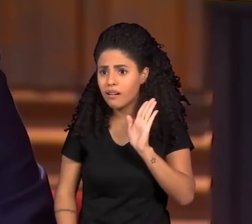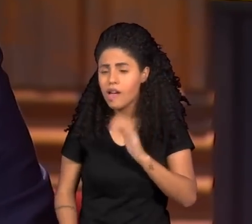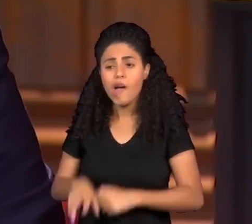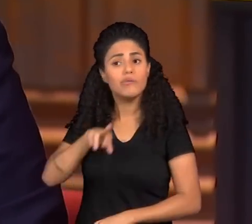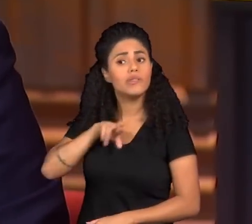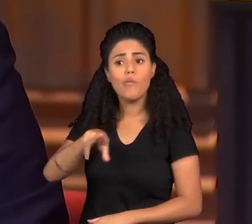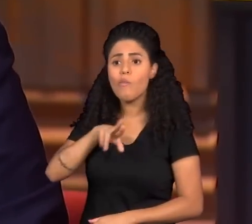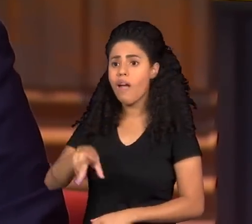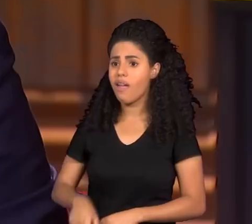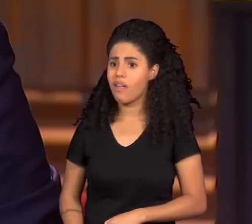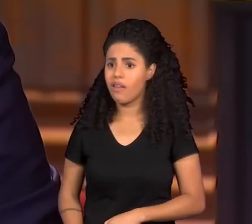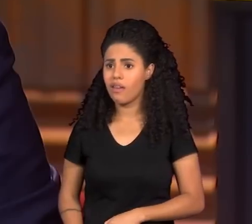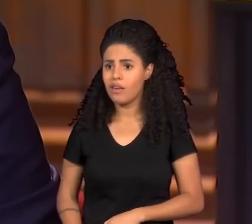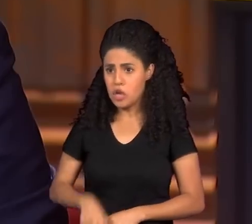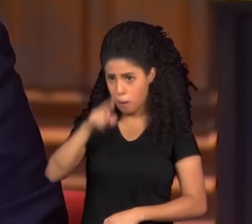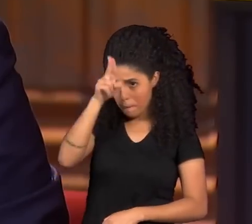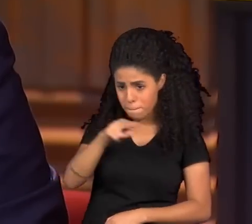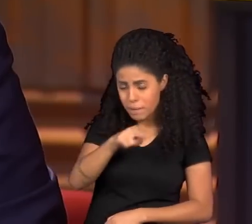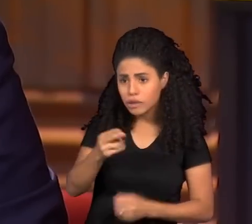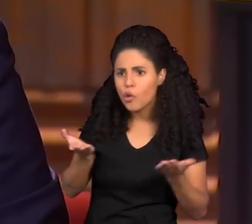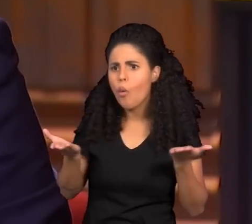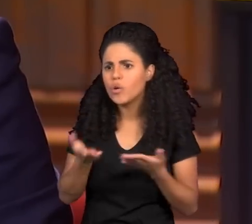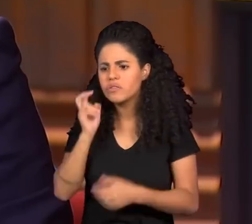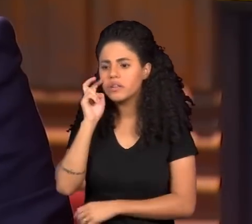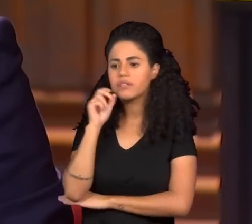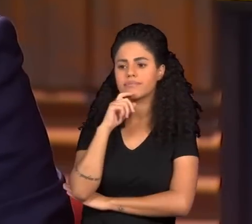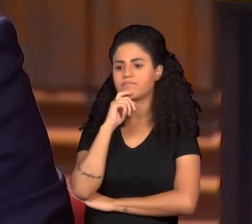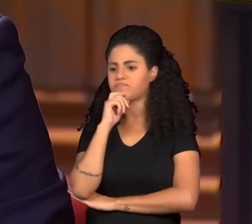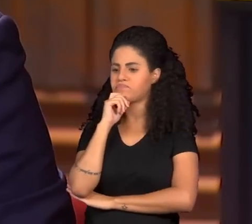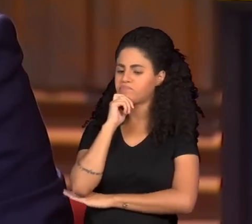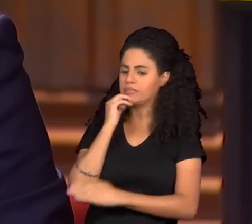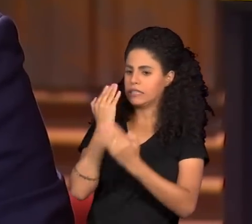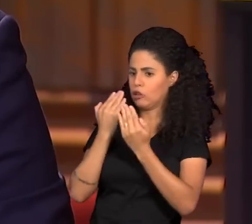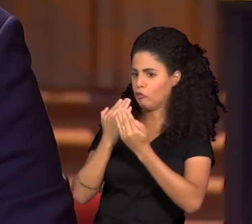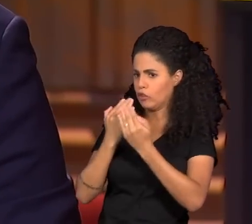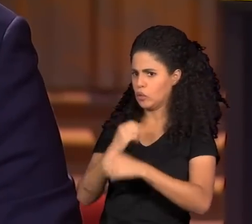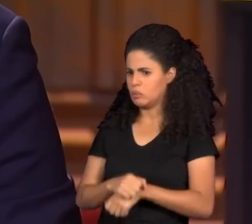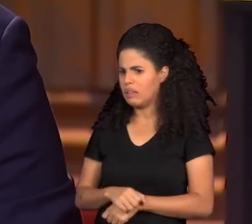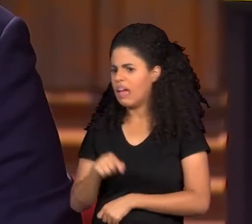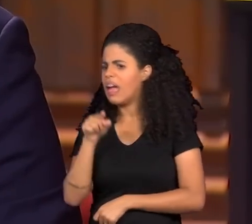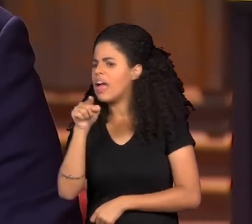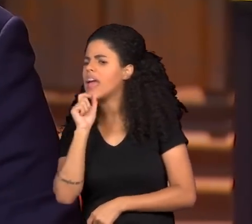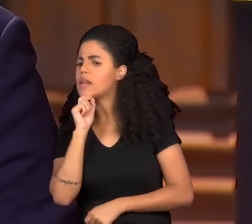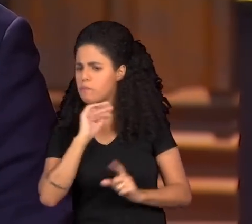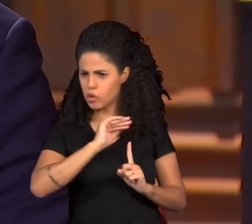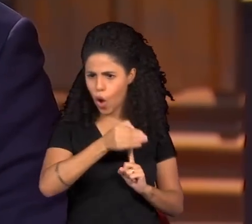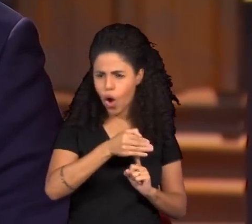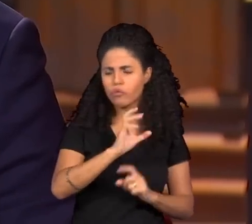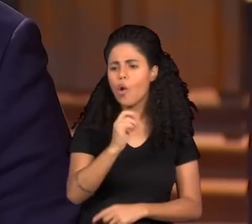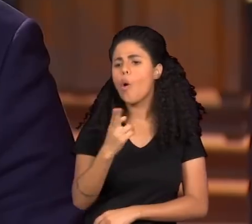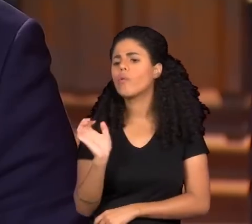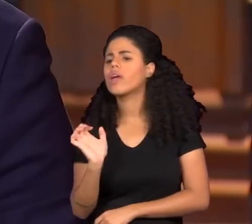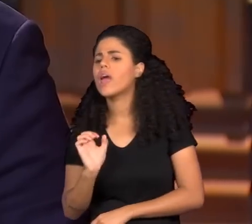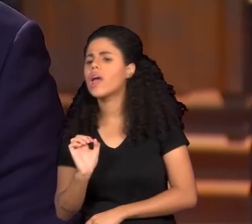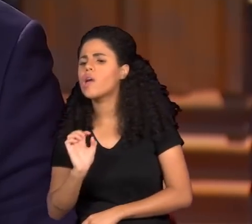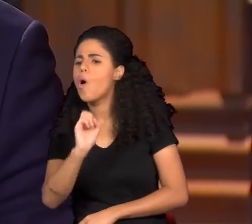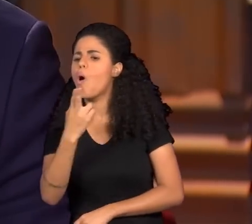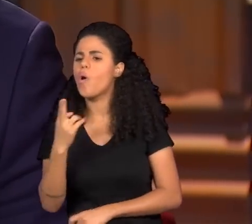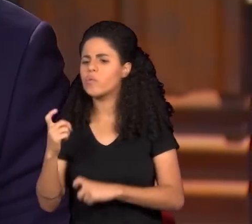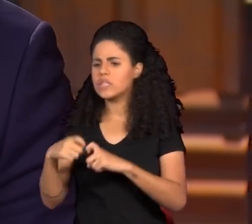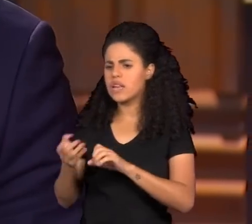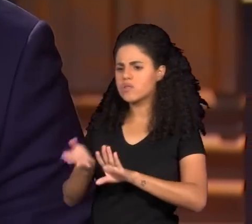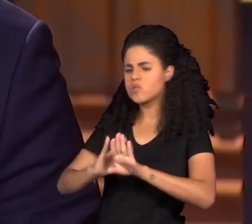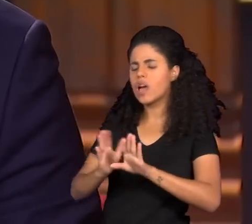não é visto como algo bom. É visto sempre com a pergunta, bom, ele é isso ou aquilo? Nós